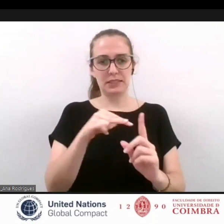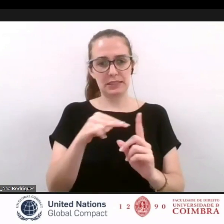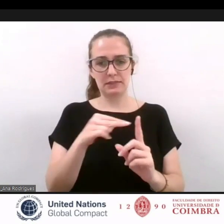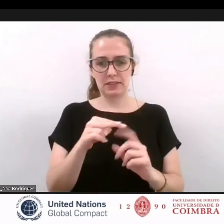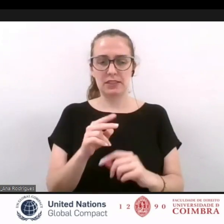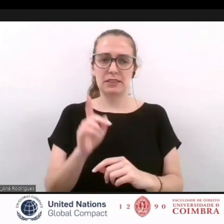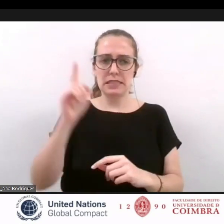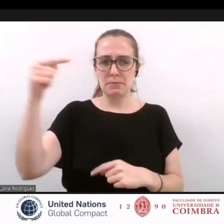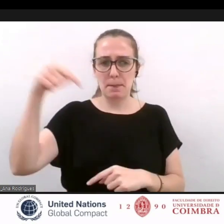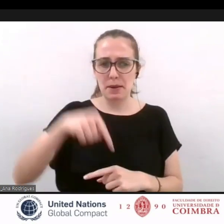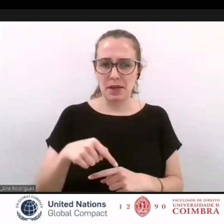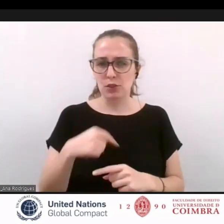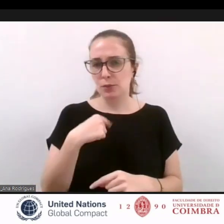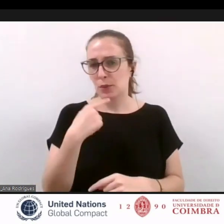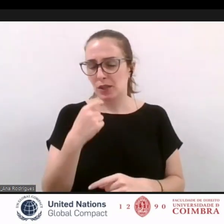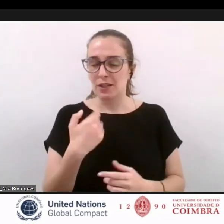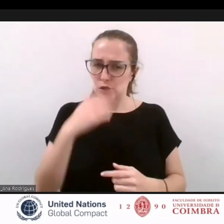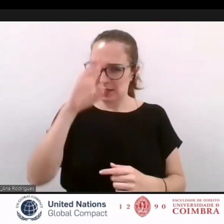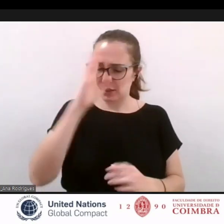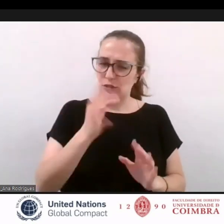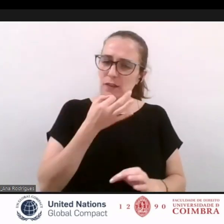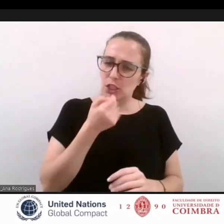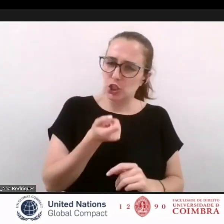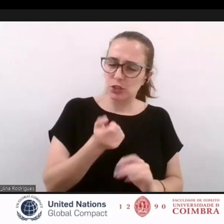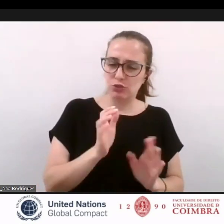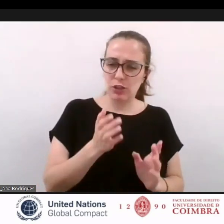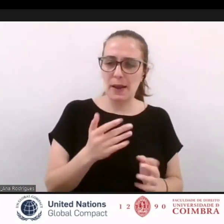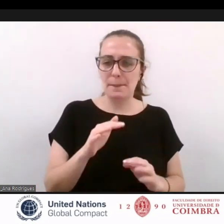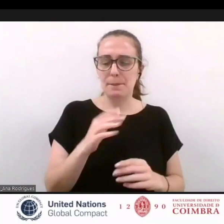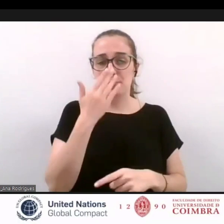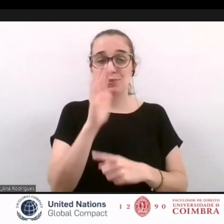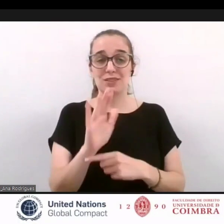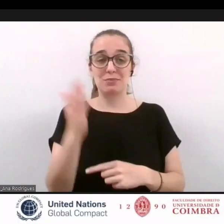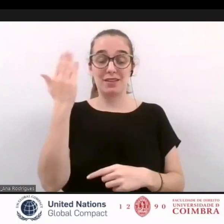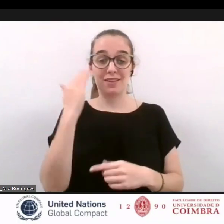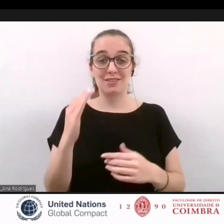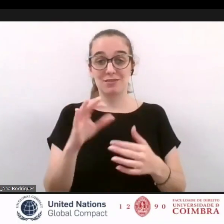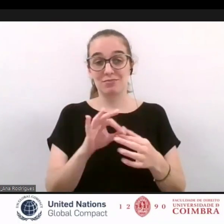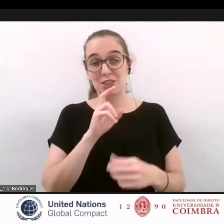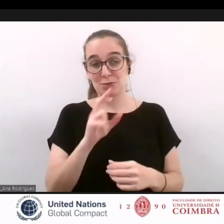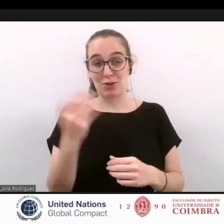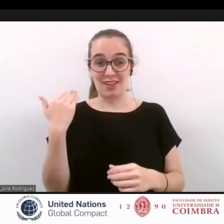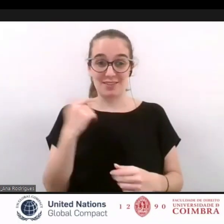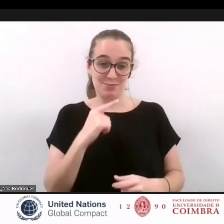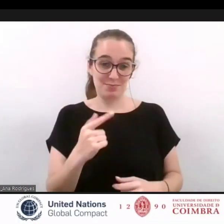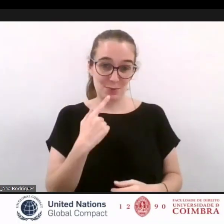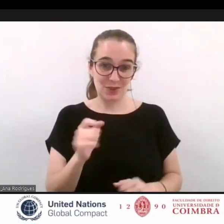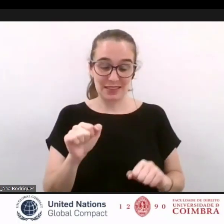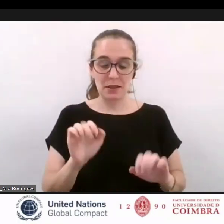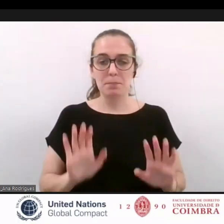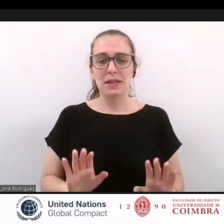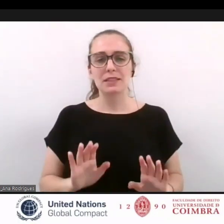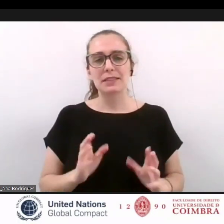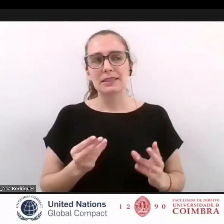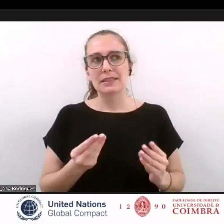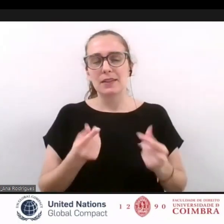bottom-up. Eu sei que de alguma forma já abordamos esta questão, através designadamente da resposta à minha pergunta anterior, mas creio que